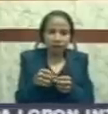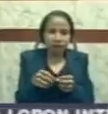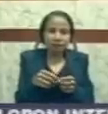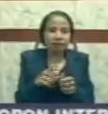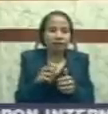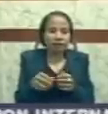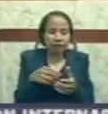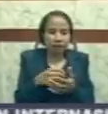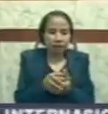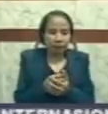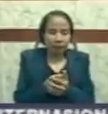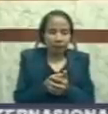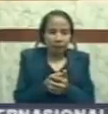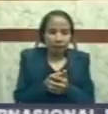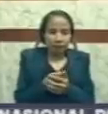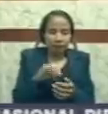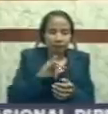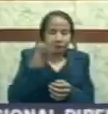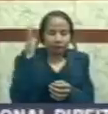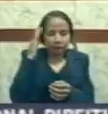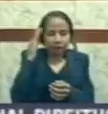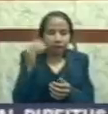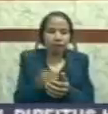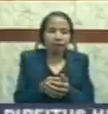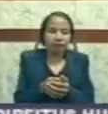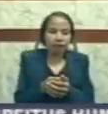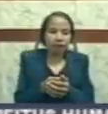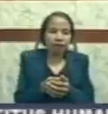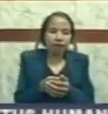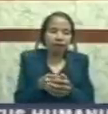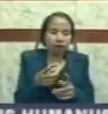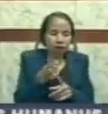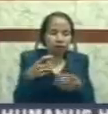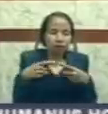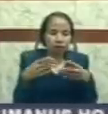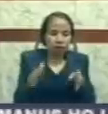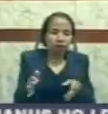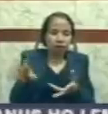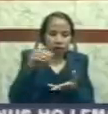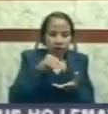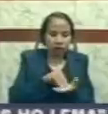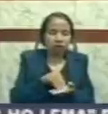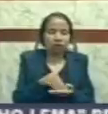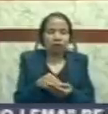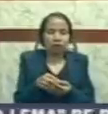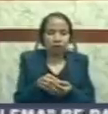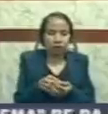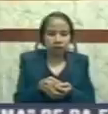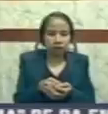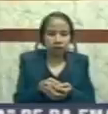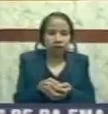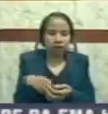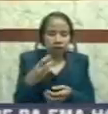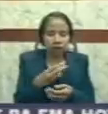no mos e despesas. Hanuin hanuin nebe que mais se proponente né atu hatur idene. Homosão katak.